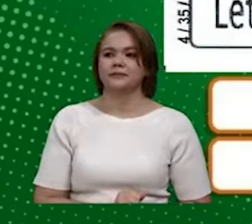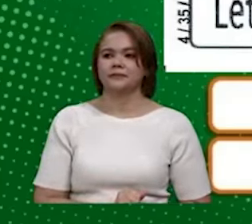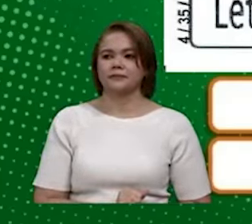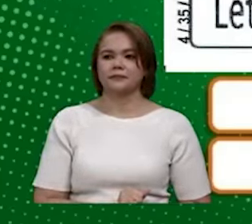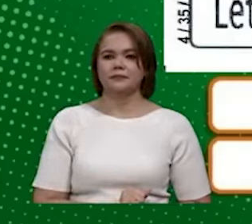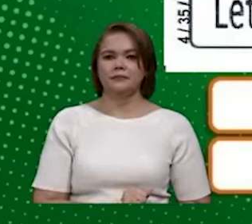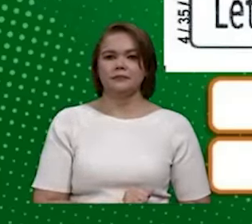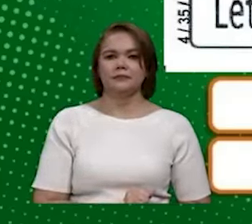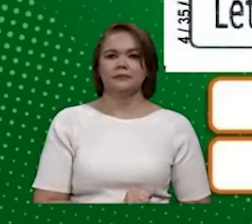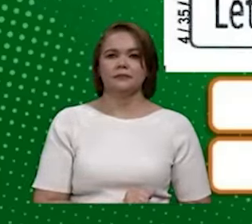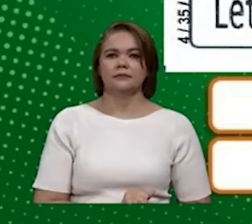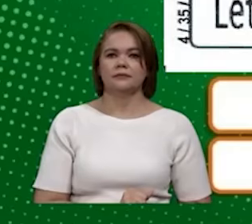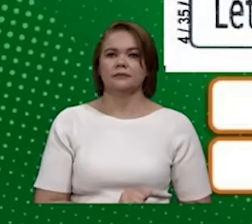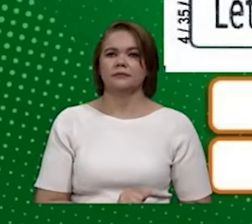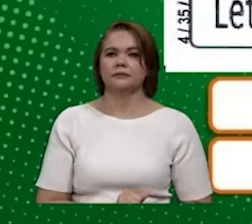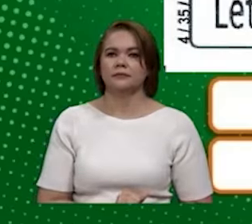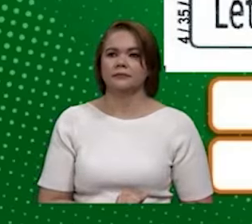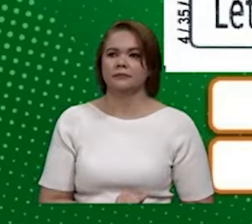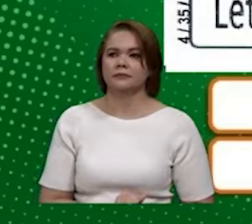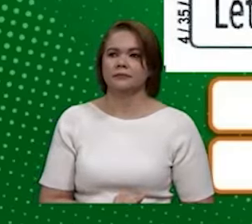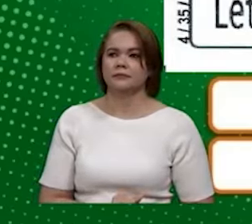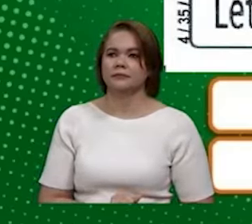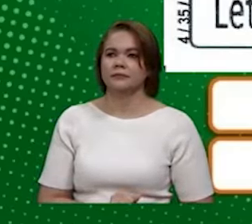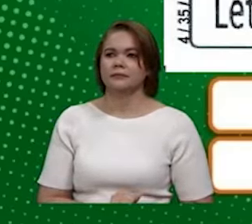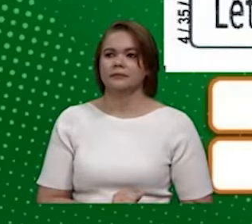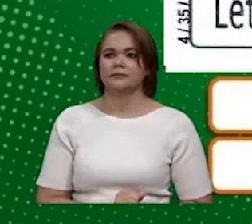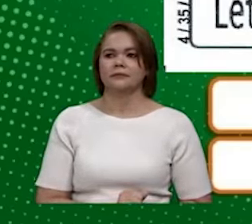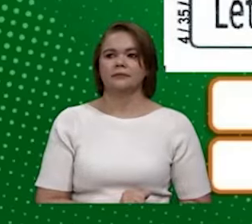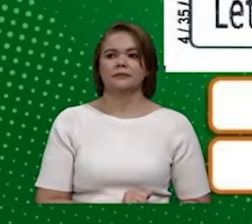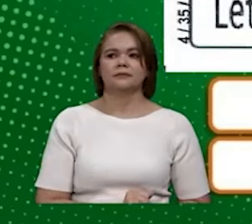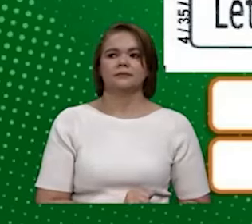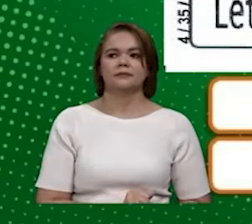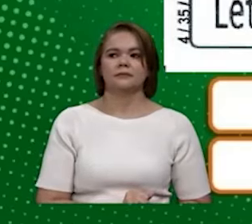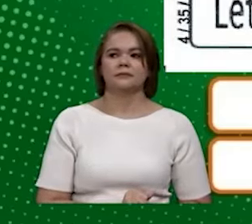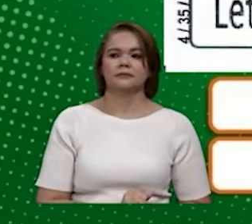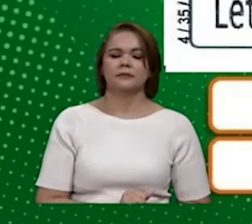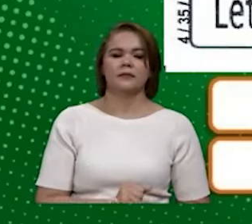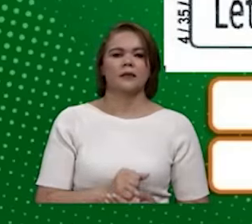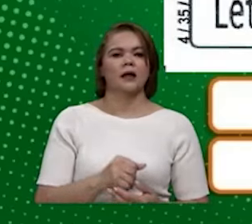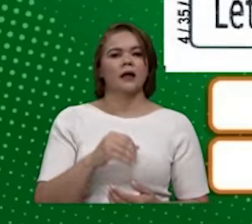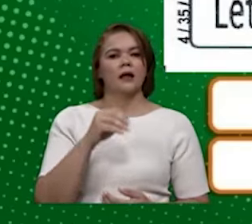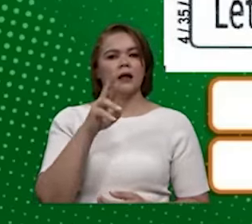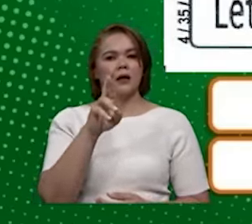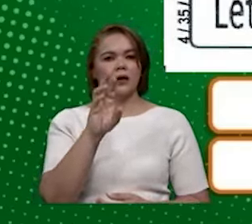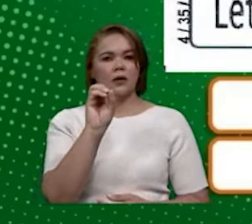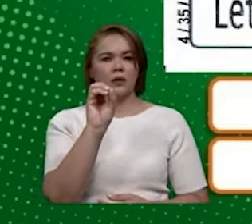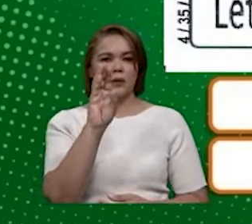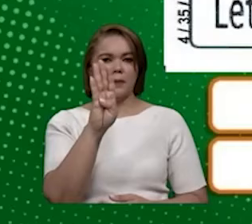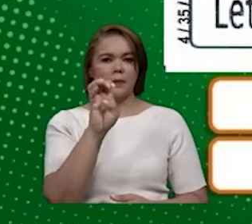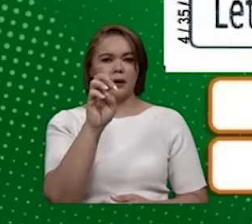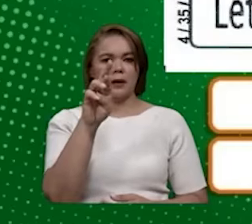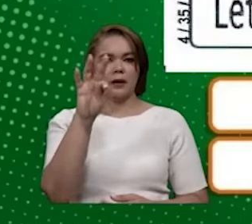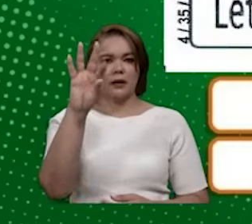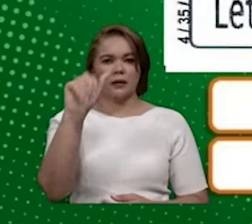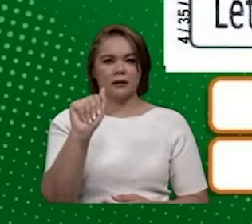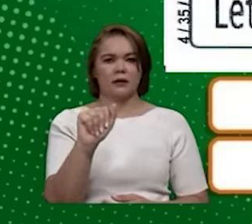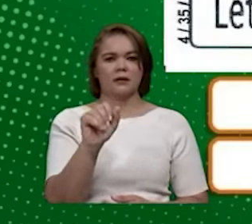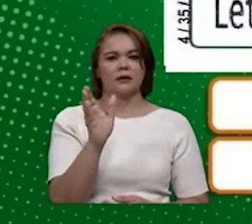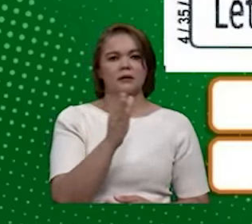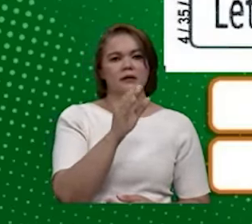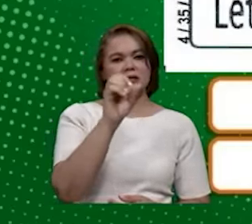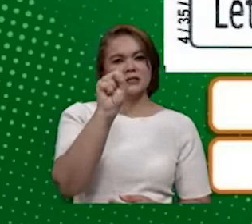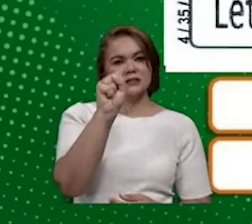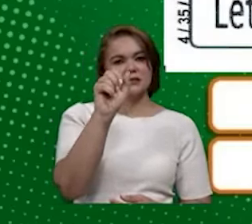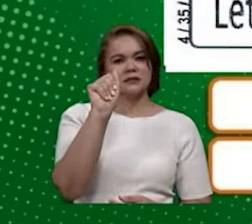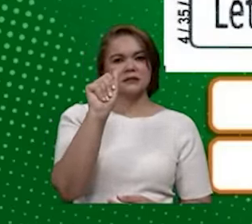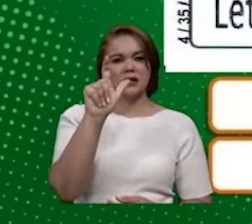Sasser. Salles? Salles, ou vamos, Salles, vamos, né? Roberta mais... Salles, né? É o mais, vamos, né? Vamos no mais provável, acho. É, o mais